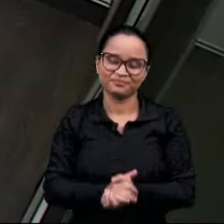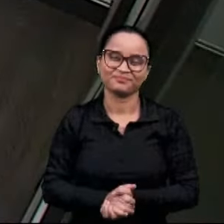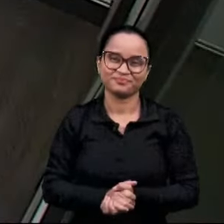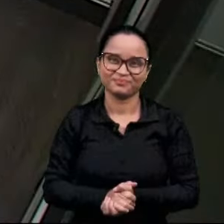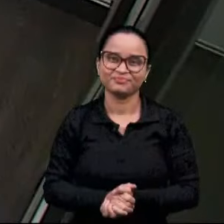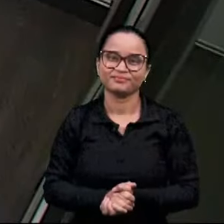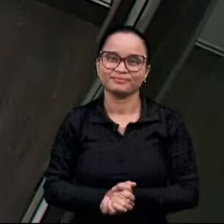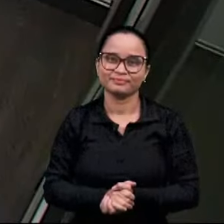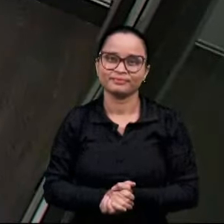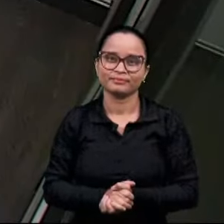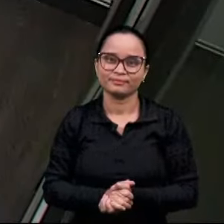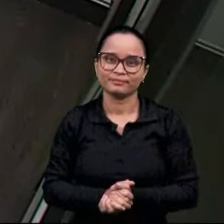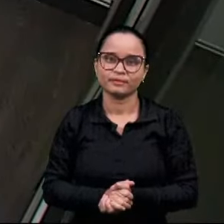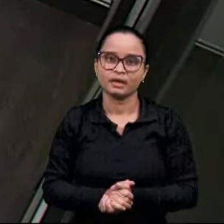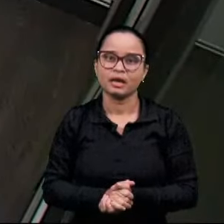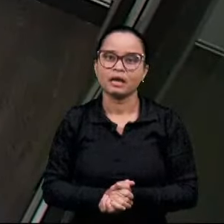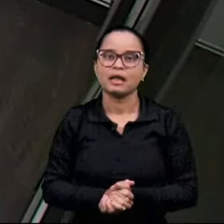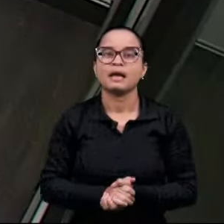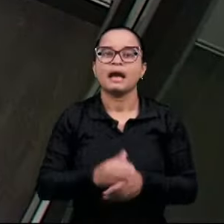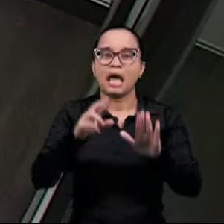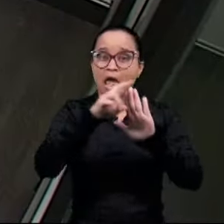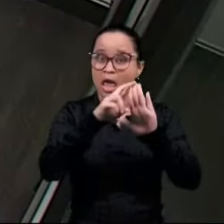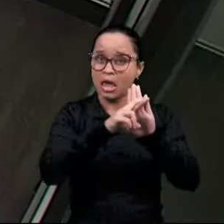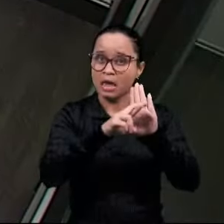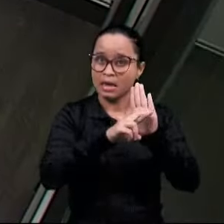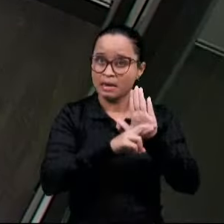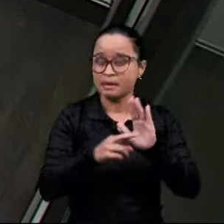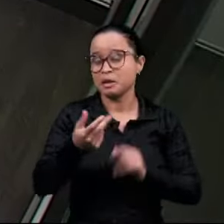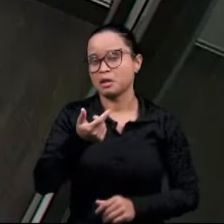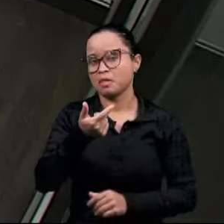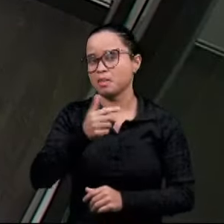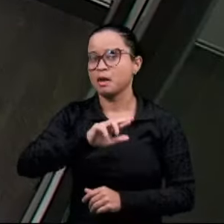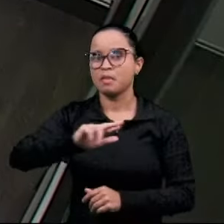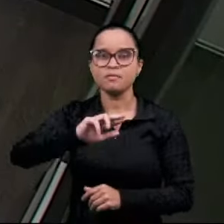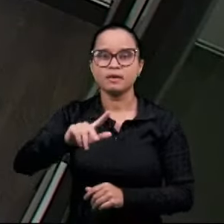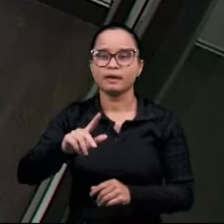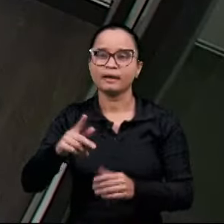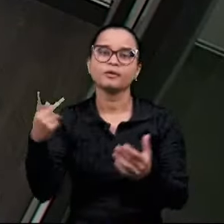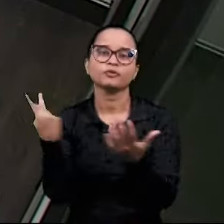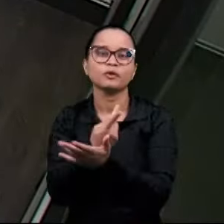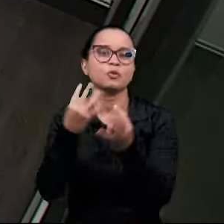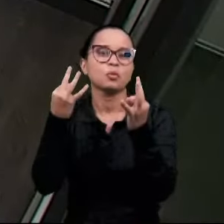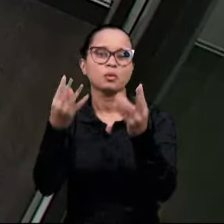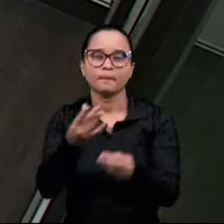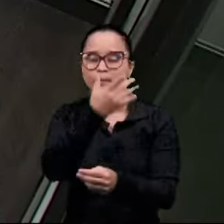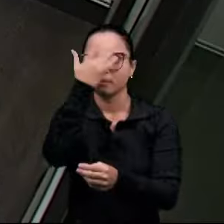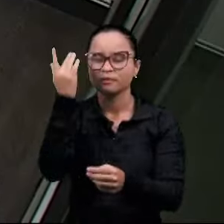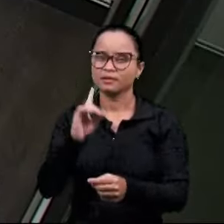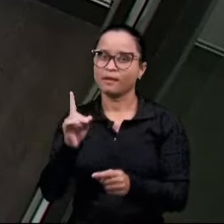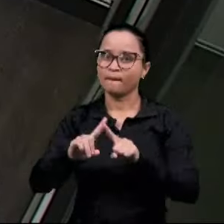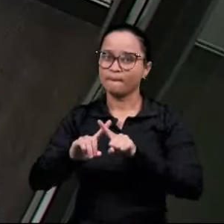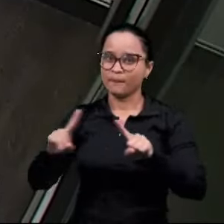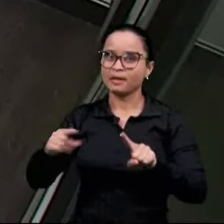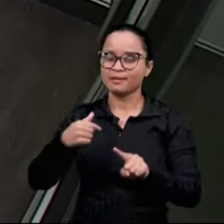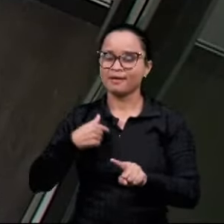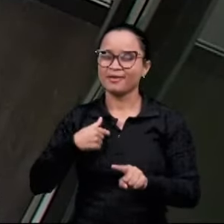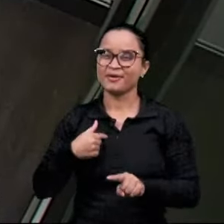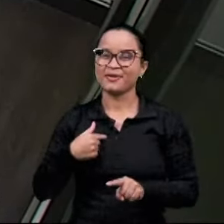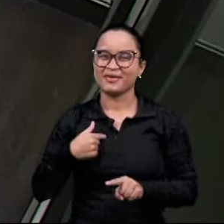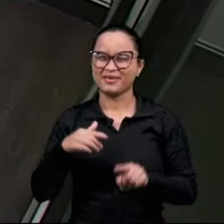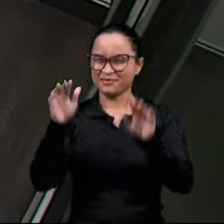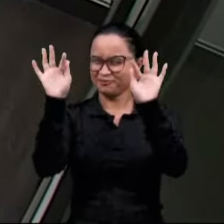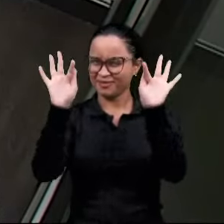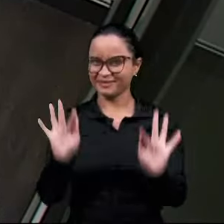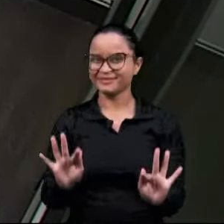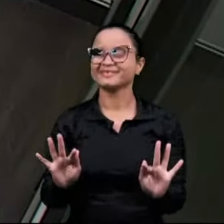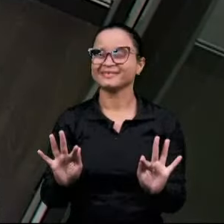sei que isso não é uma regra, né? Não vou dizer que vai acontecer com todos, mas eu sou um bem-aventurado, porque o Senhor me